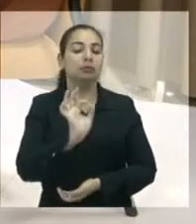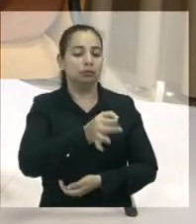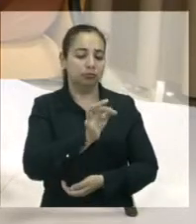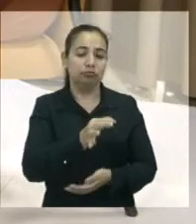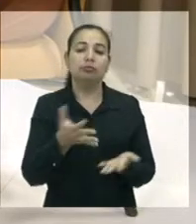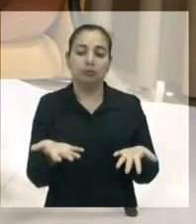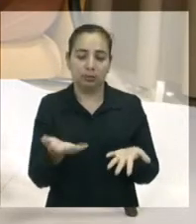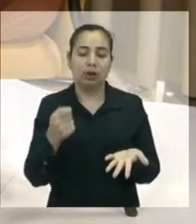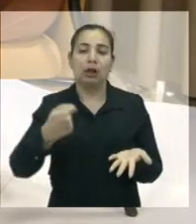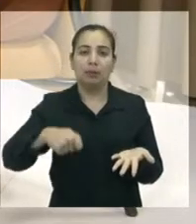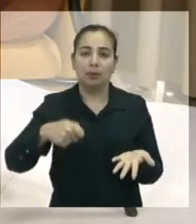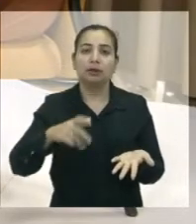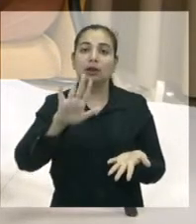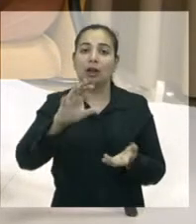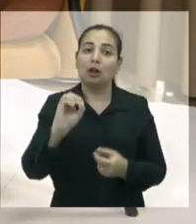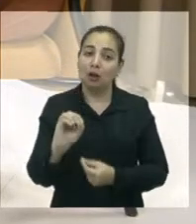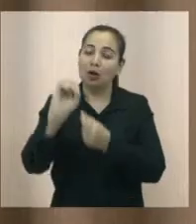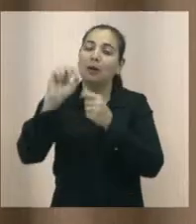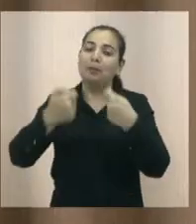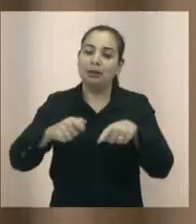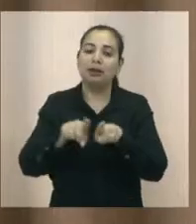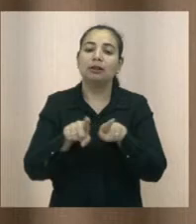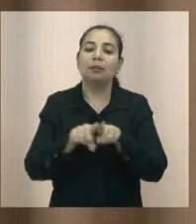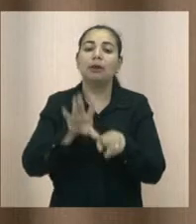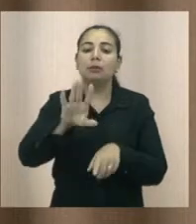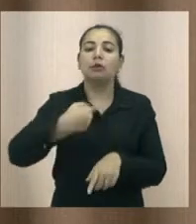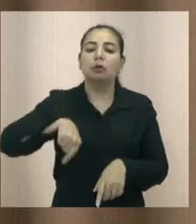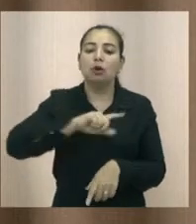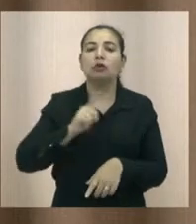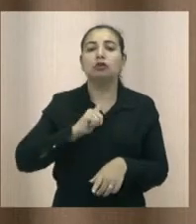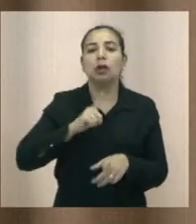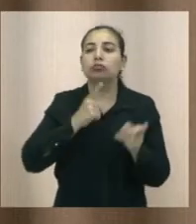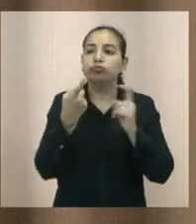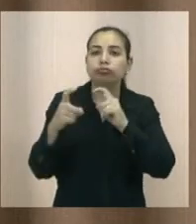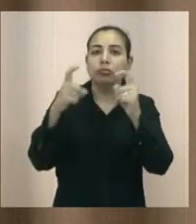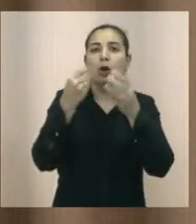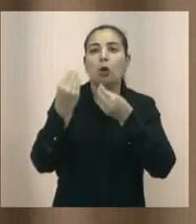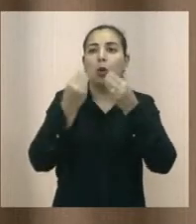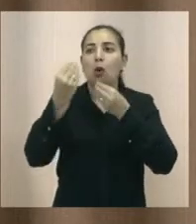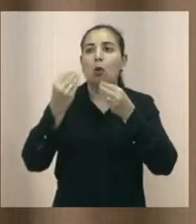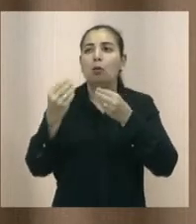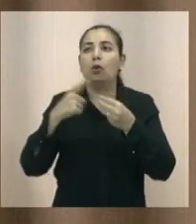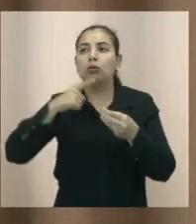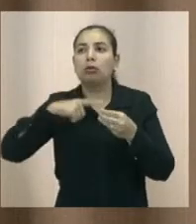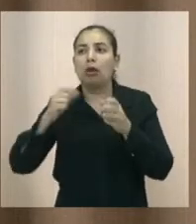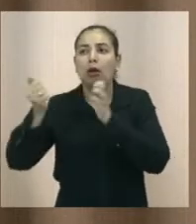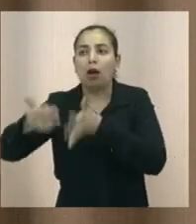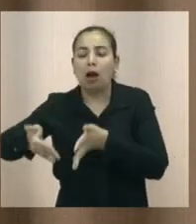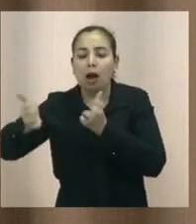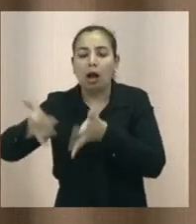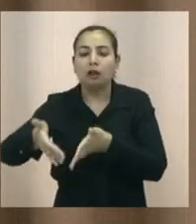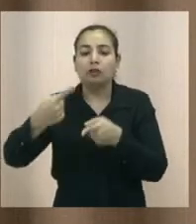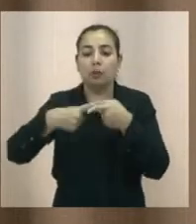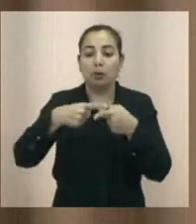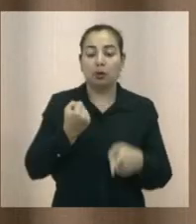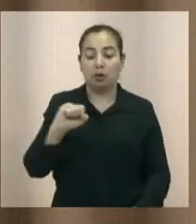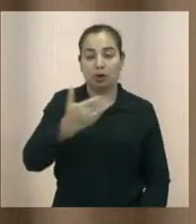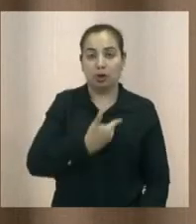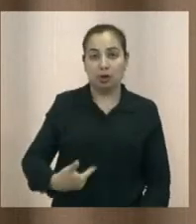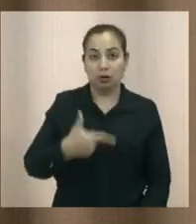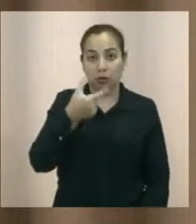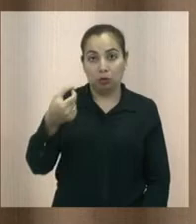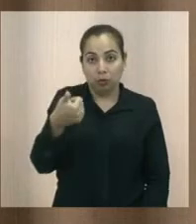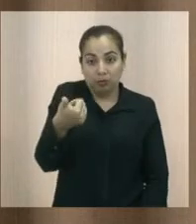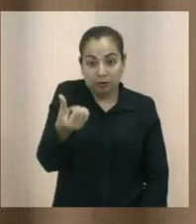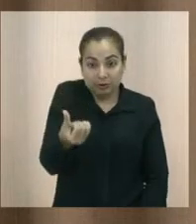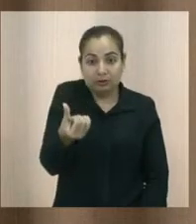primordialmente de orçamento. Mas a gente também tem uma discussão aí com relação a teto de gastos, né? Sim. Porque pegou a Defensoria em 2016, que era